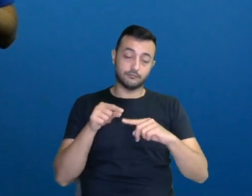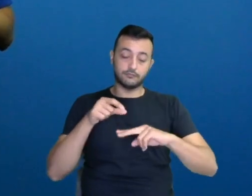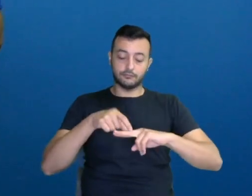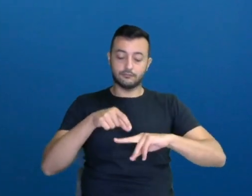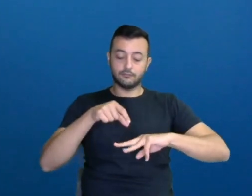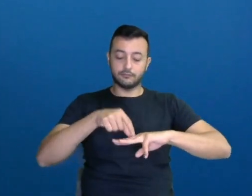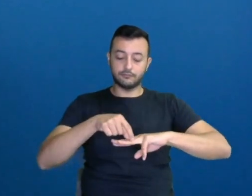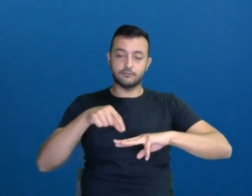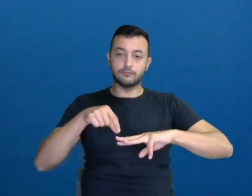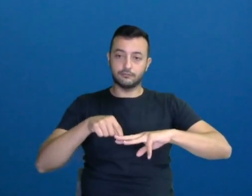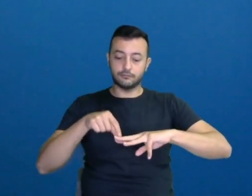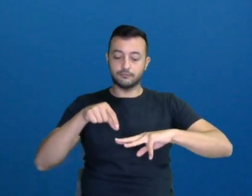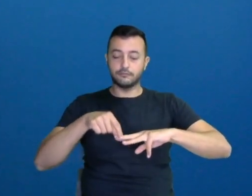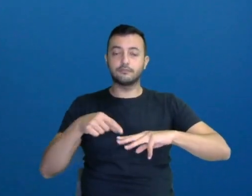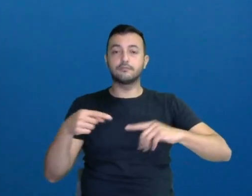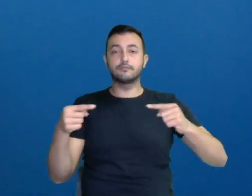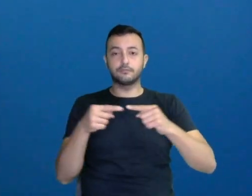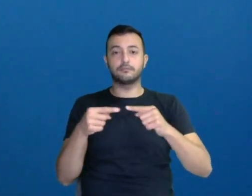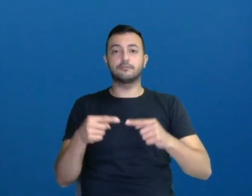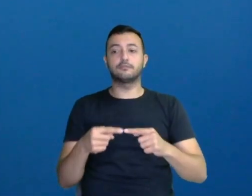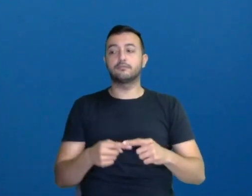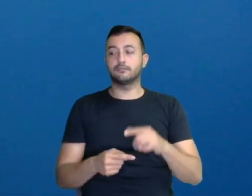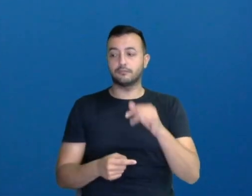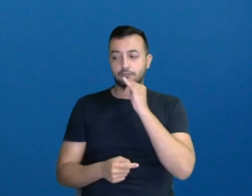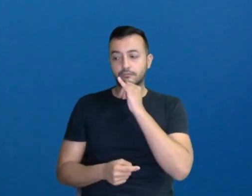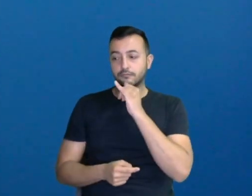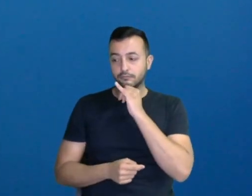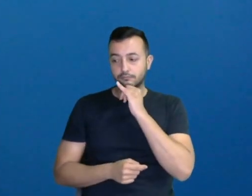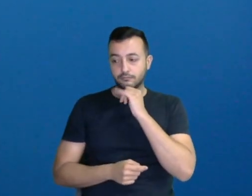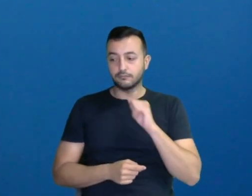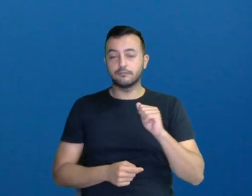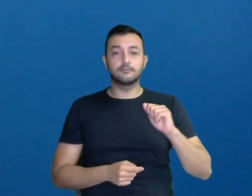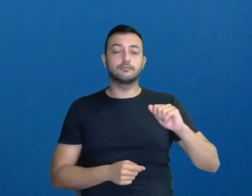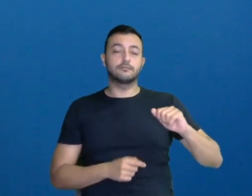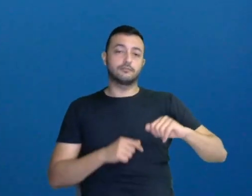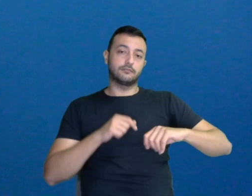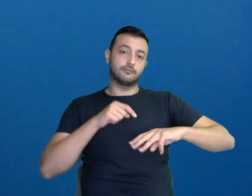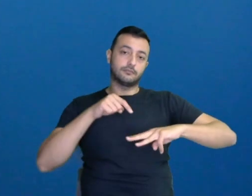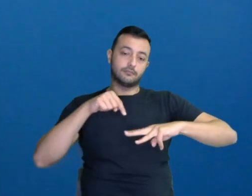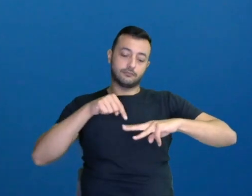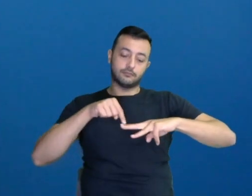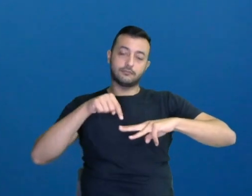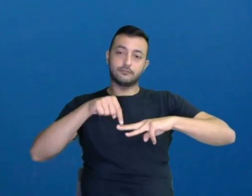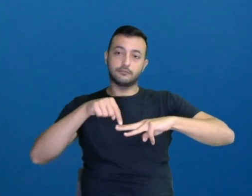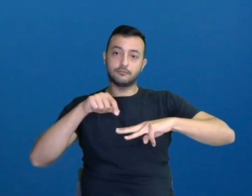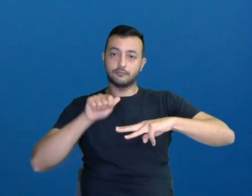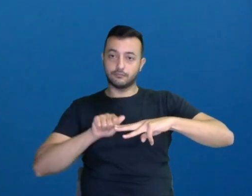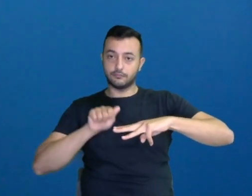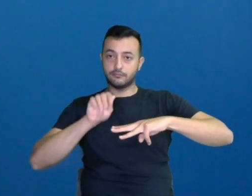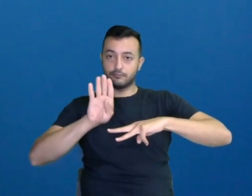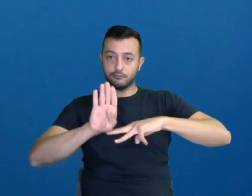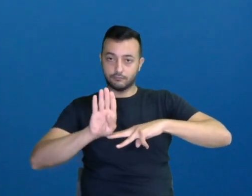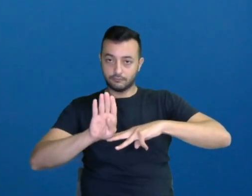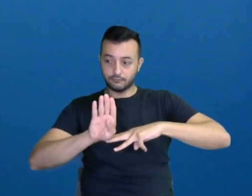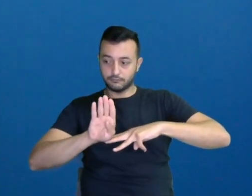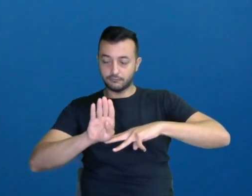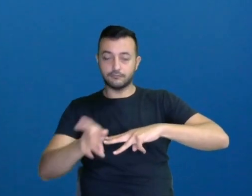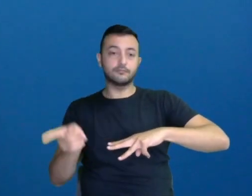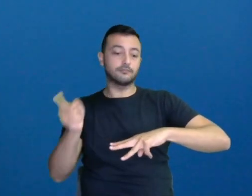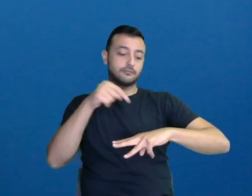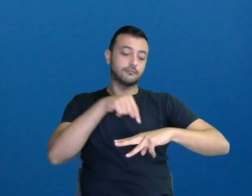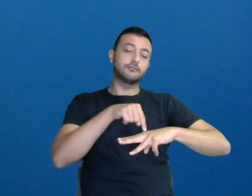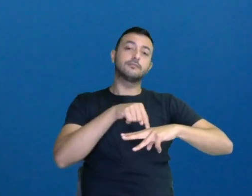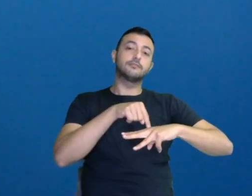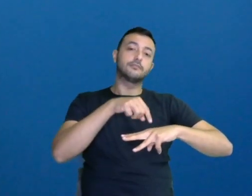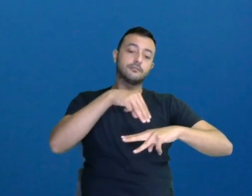são correspondentes. Por exemplo, o segmento AB, ele é correspondente na outra transversal,